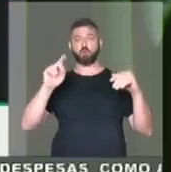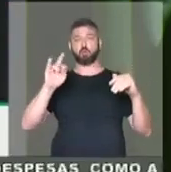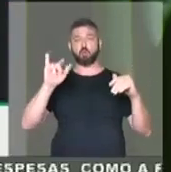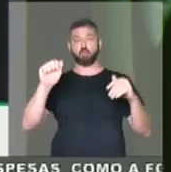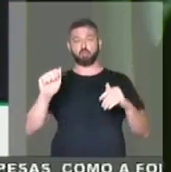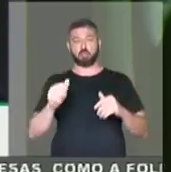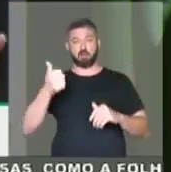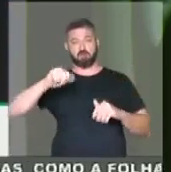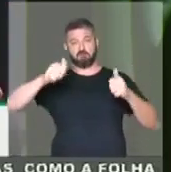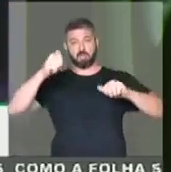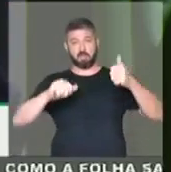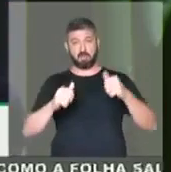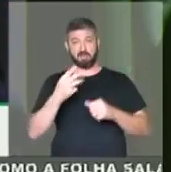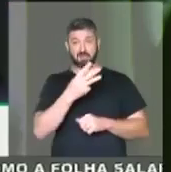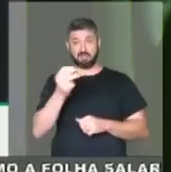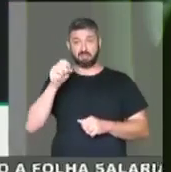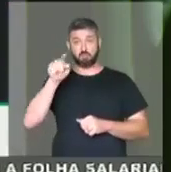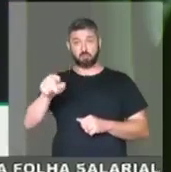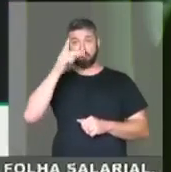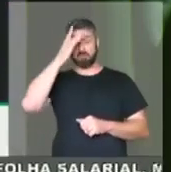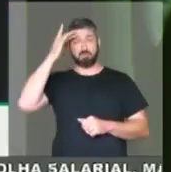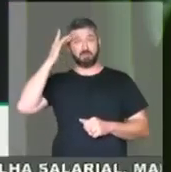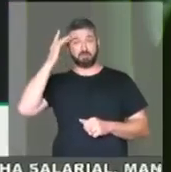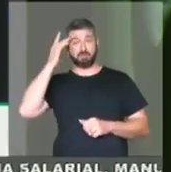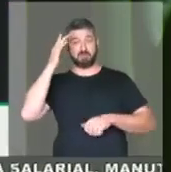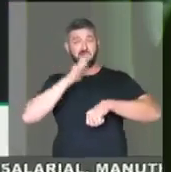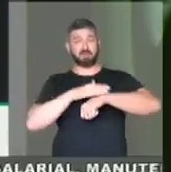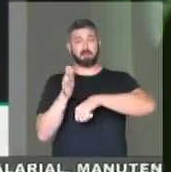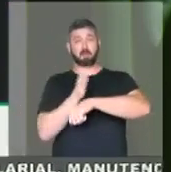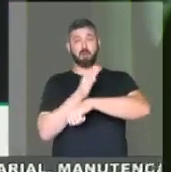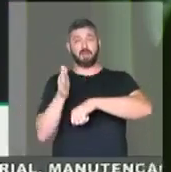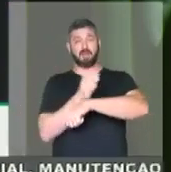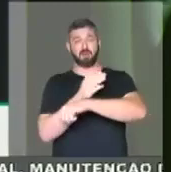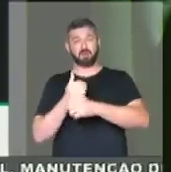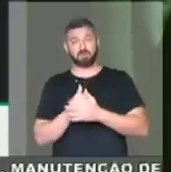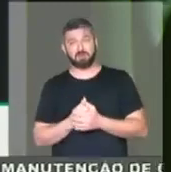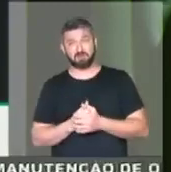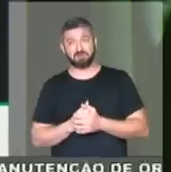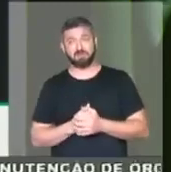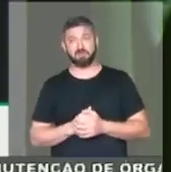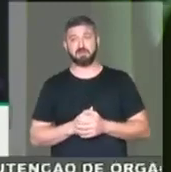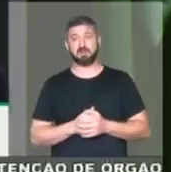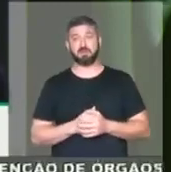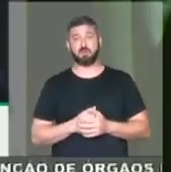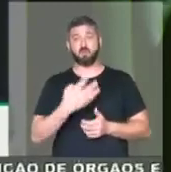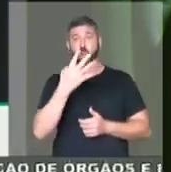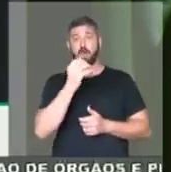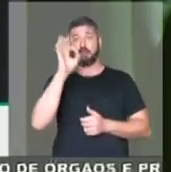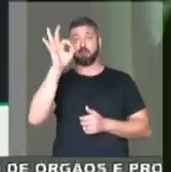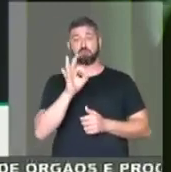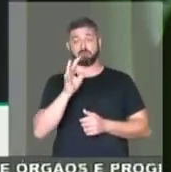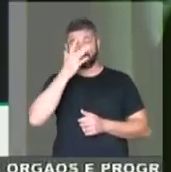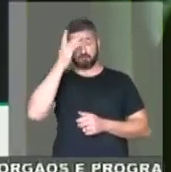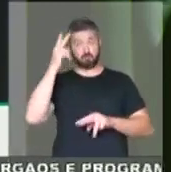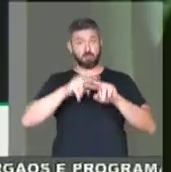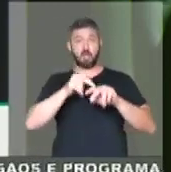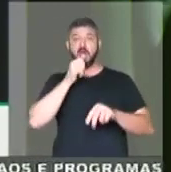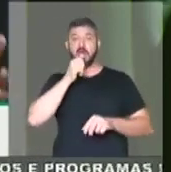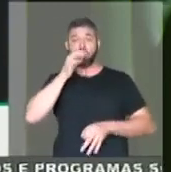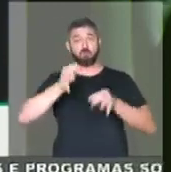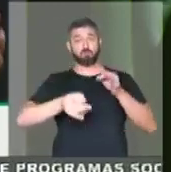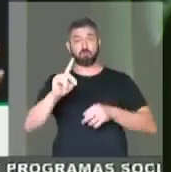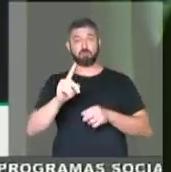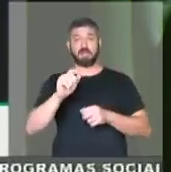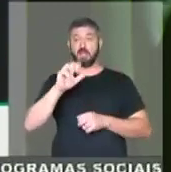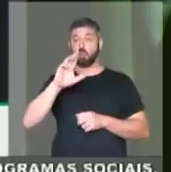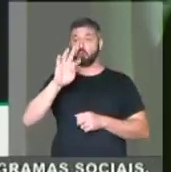que tem mais de 300 mil presos provisórios, num país que 42% dos seus presos não foram julgados. A audiência de